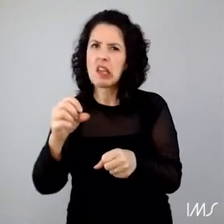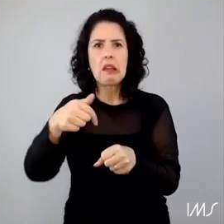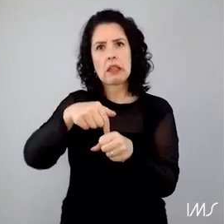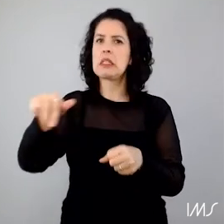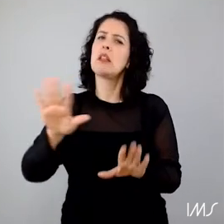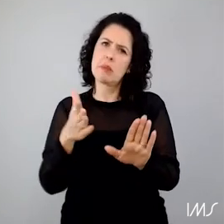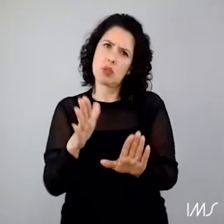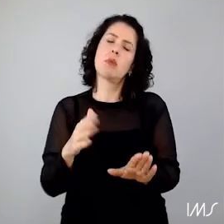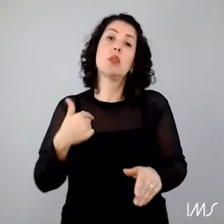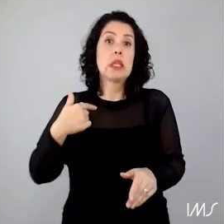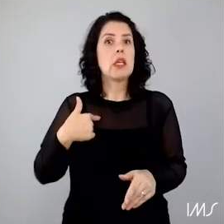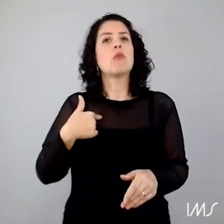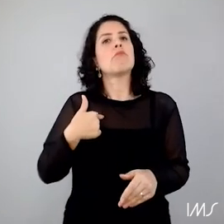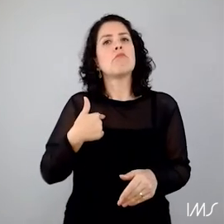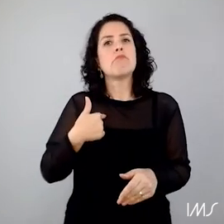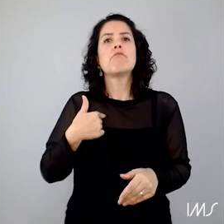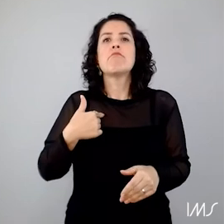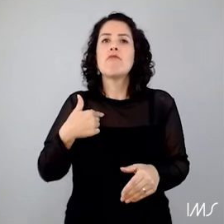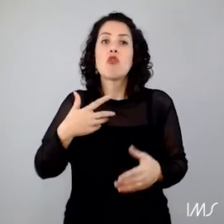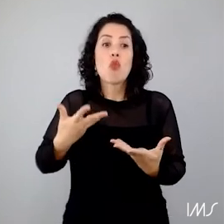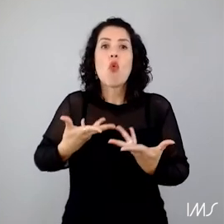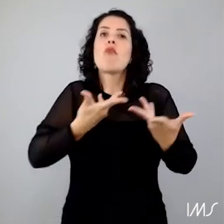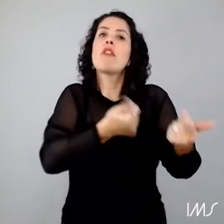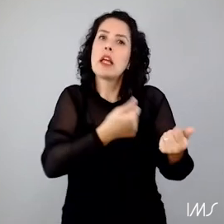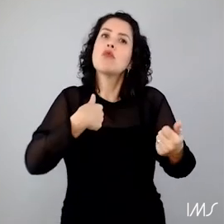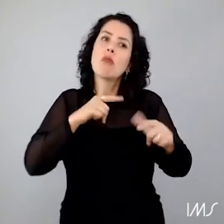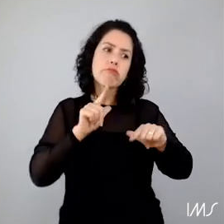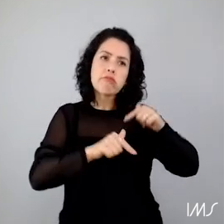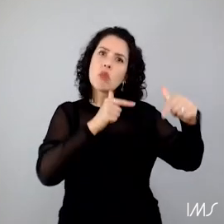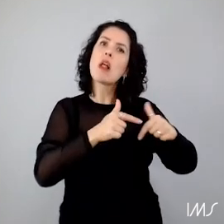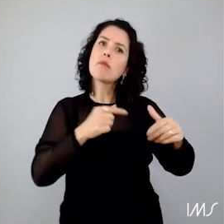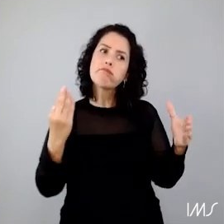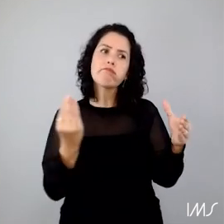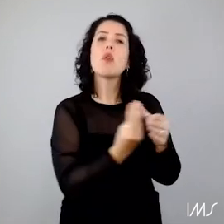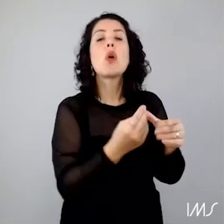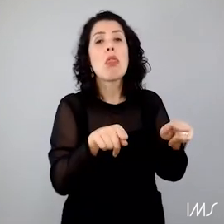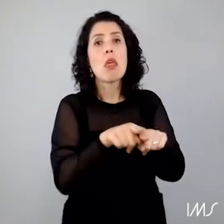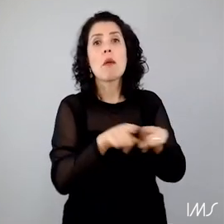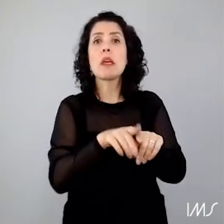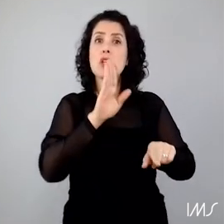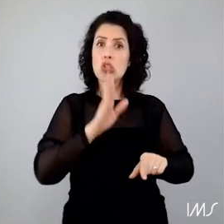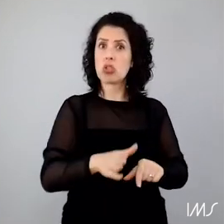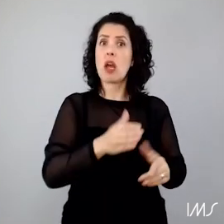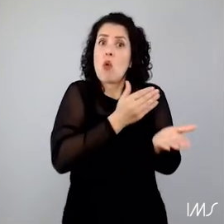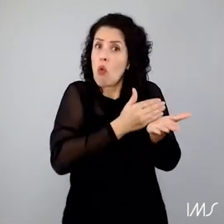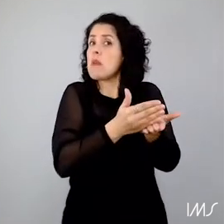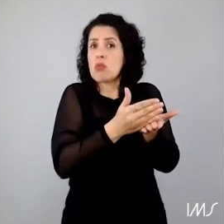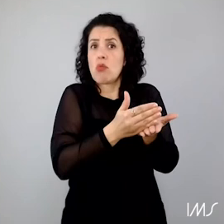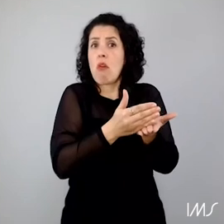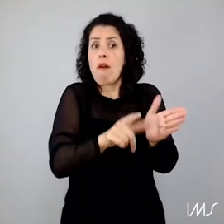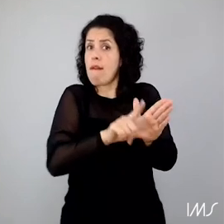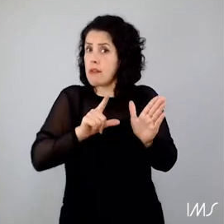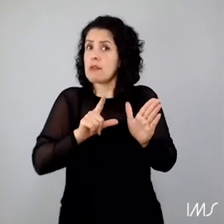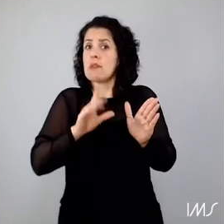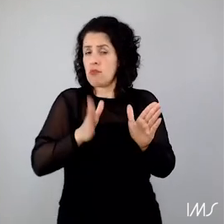esse trabalho, após ele ter sido já conceituado originariamente, né, pelo próprio Instituto. Quer dizer, apesar de eu estar na área, eu não